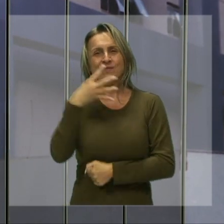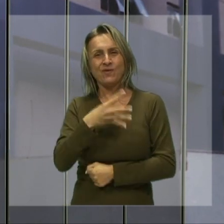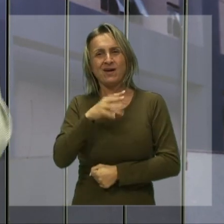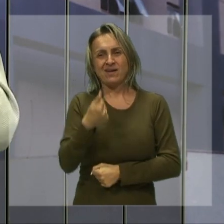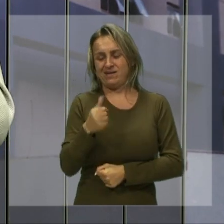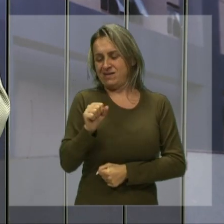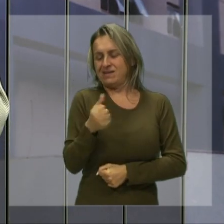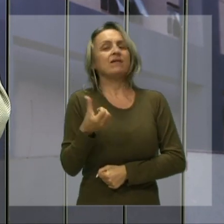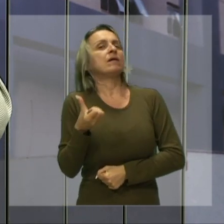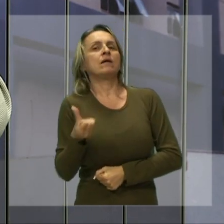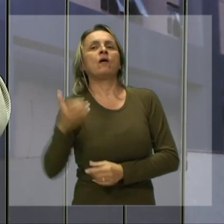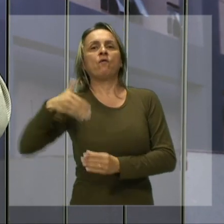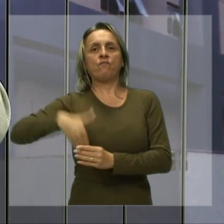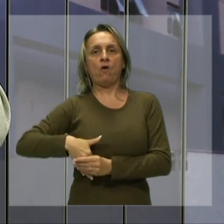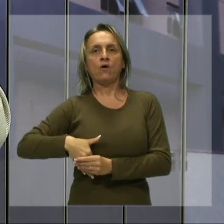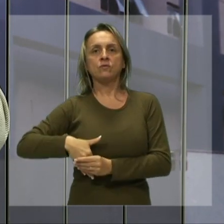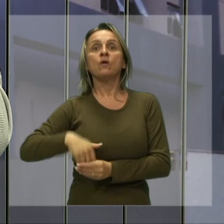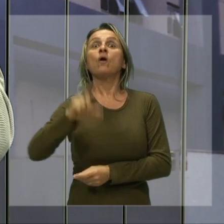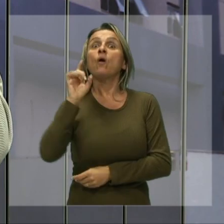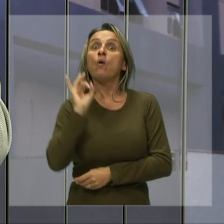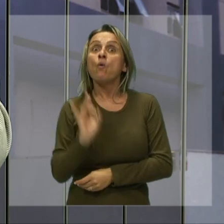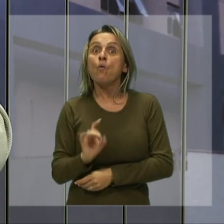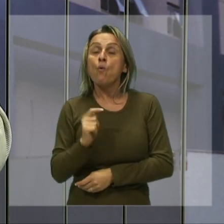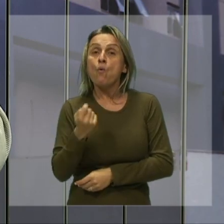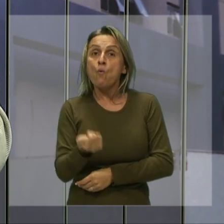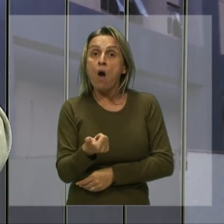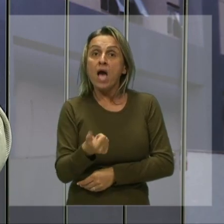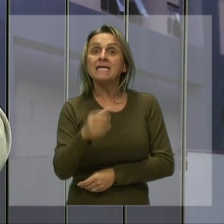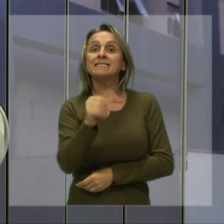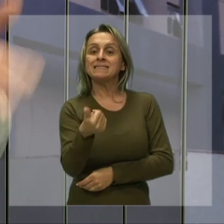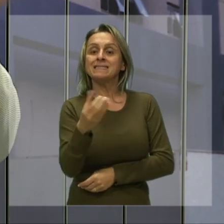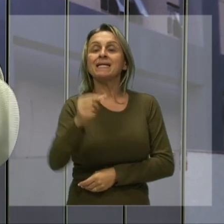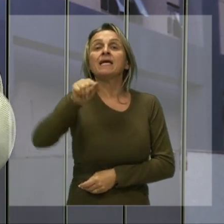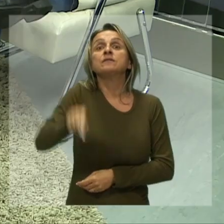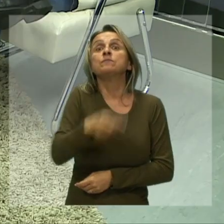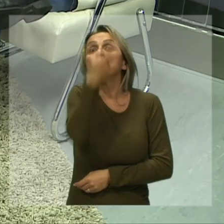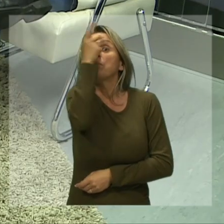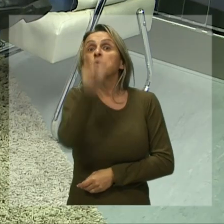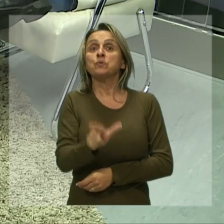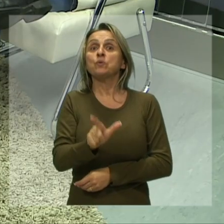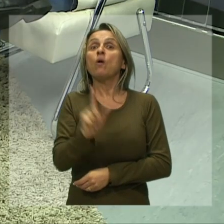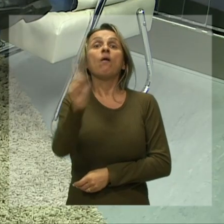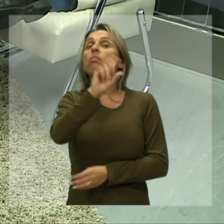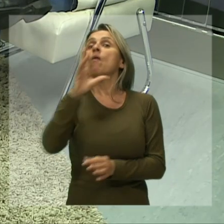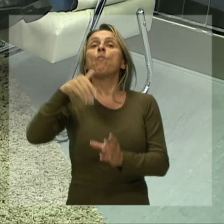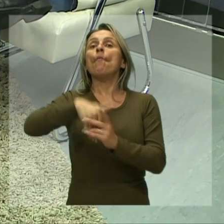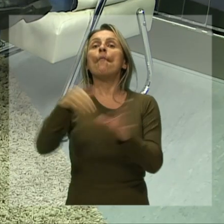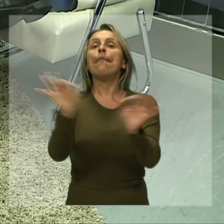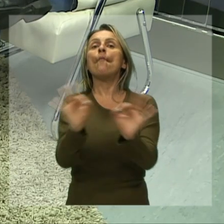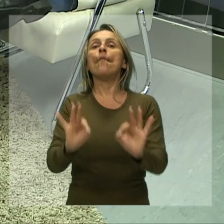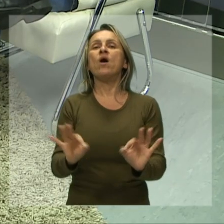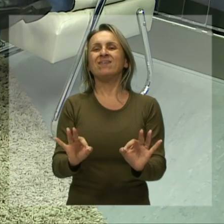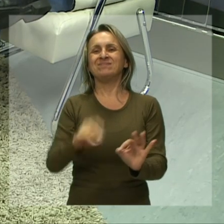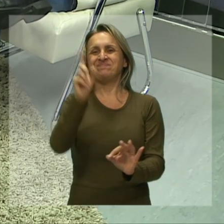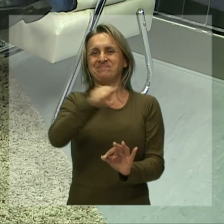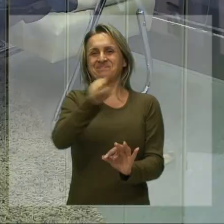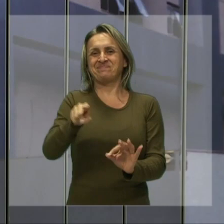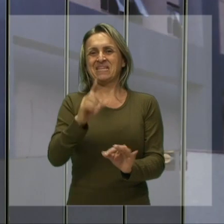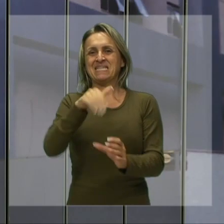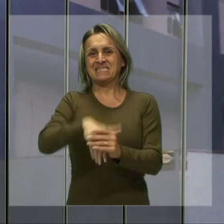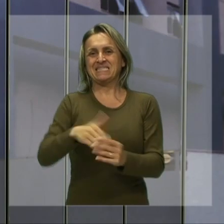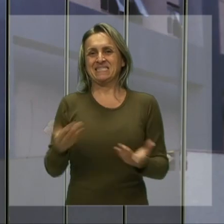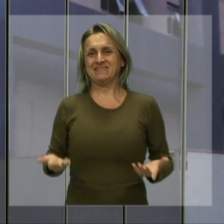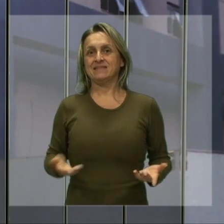4.186 votos, ainda teve quase 10 mil pessoas que foram na urna e não votaram em ninguém. Você está entendendo? São